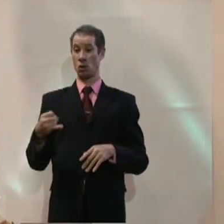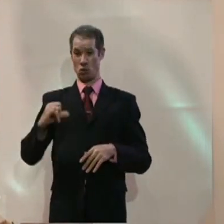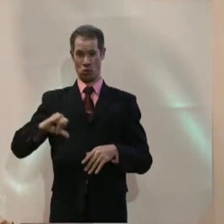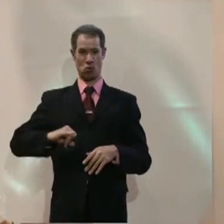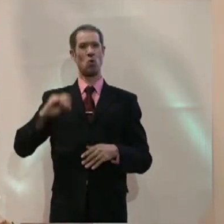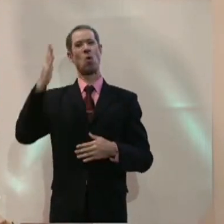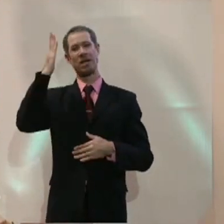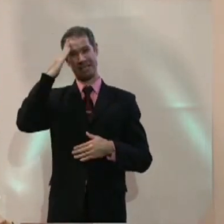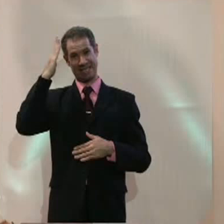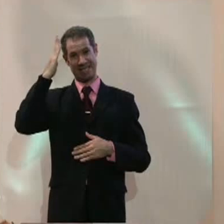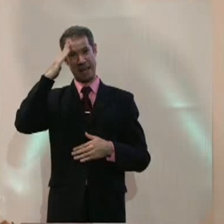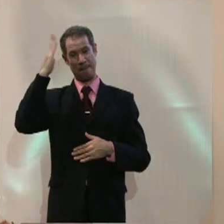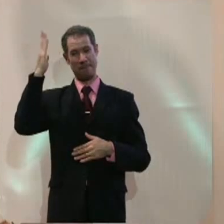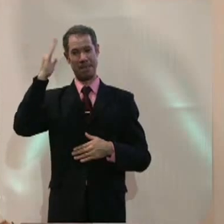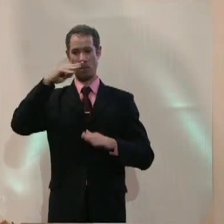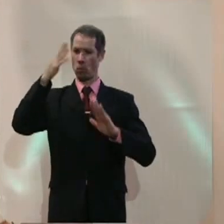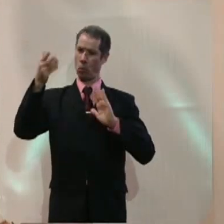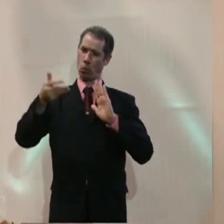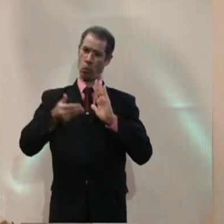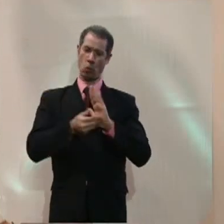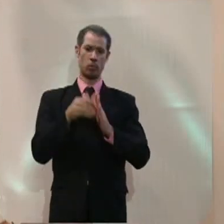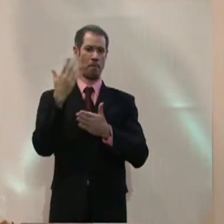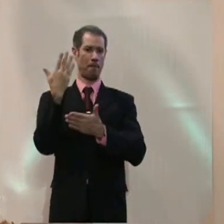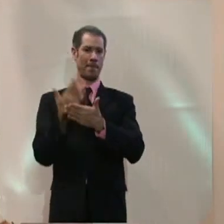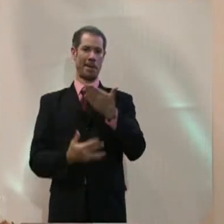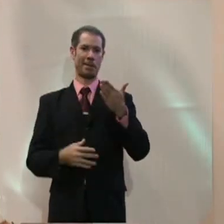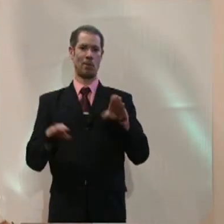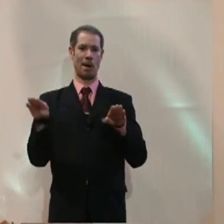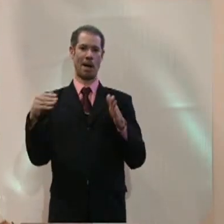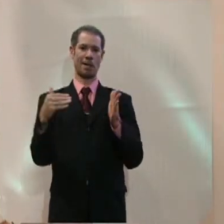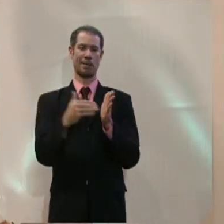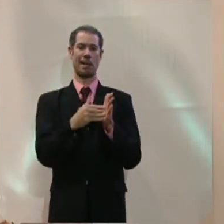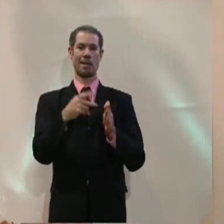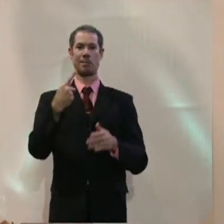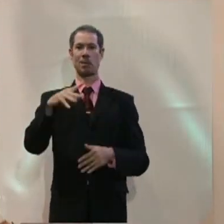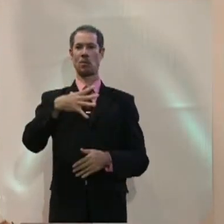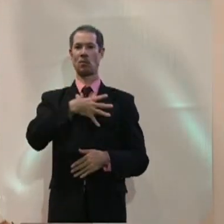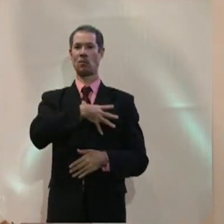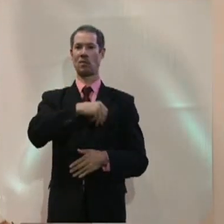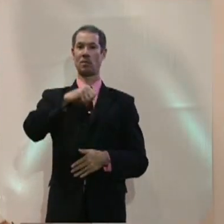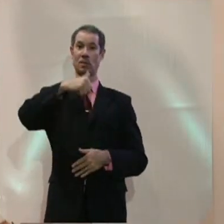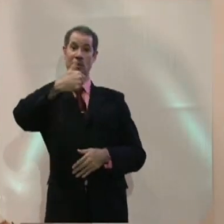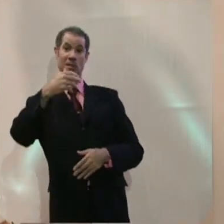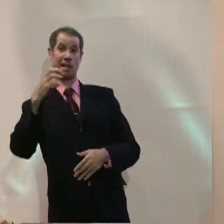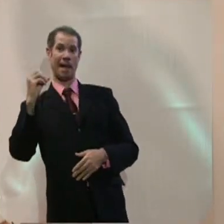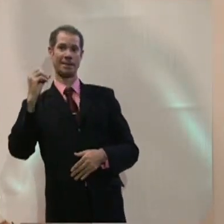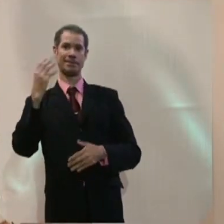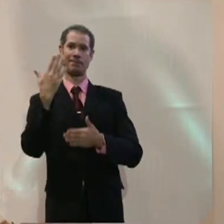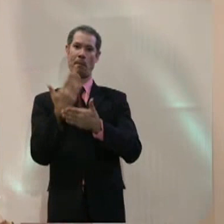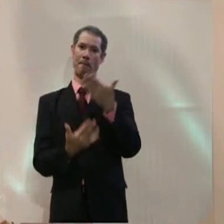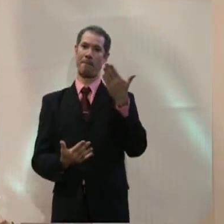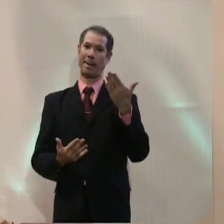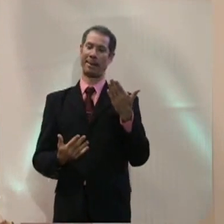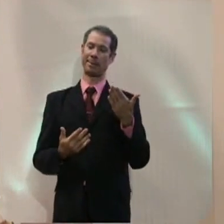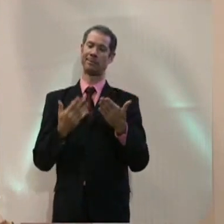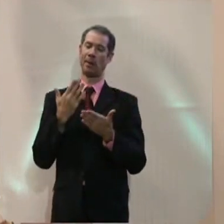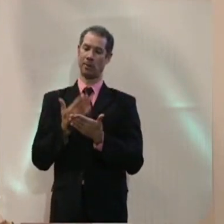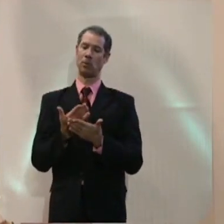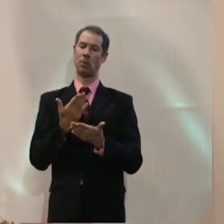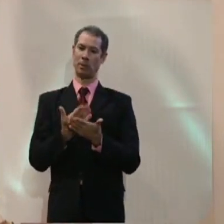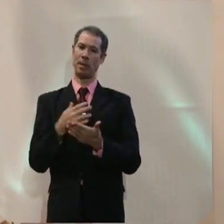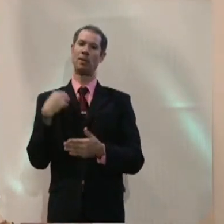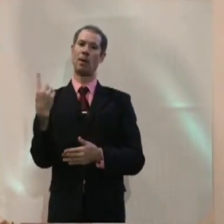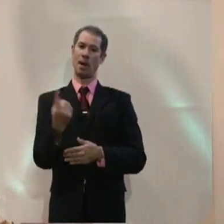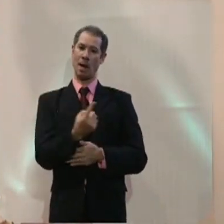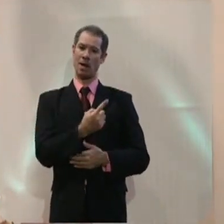Jó sabia disso, ele havia perdido tudo, inclusive os seus filhos. Uma das perdas que eu quero lidar aqui estudando é quando